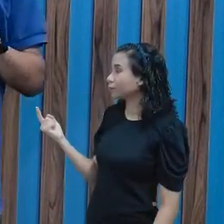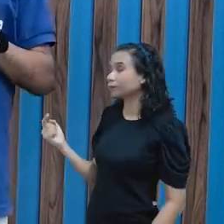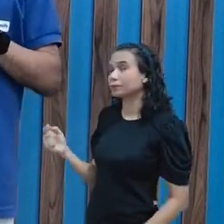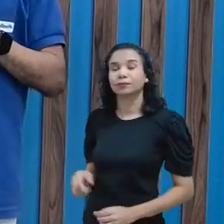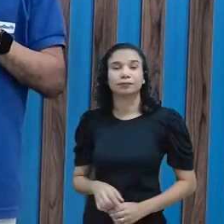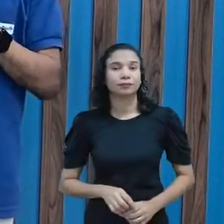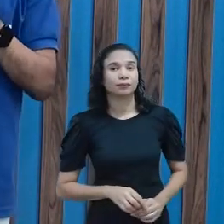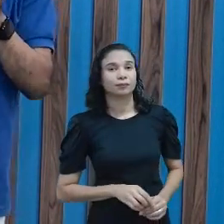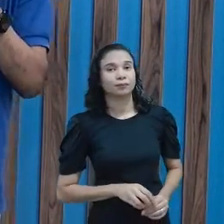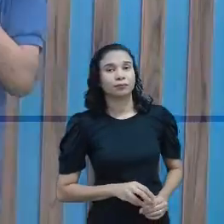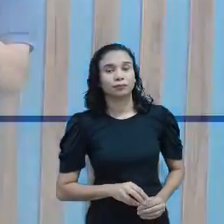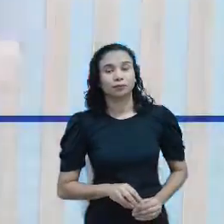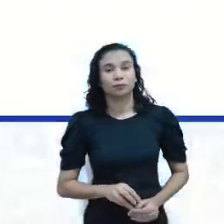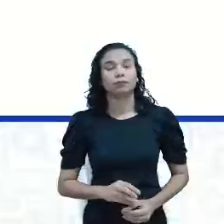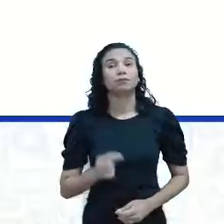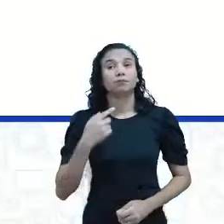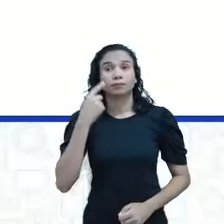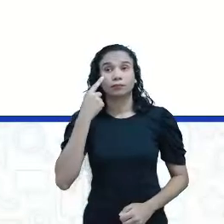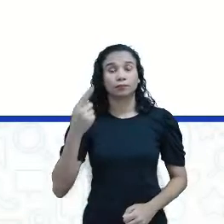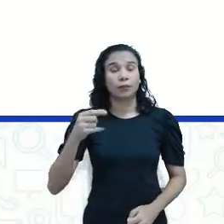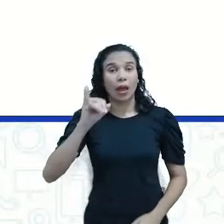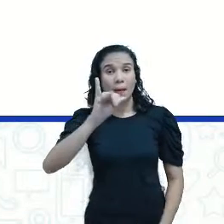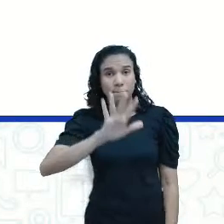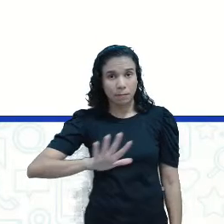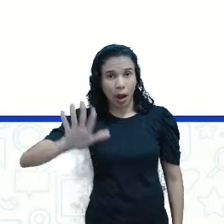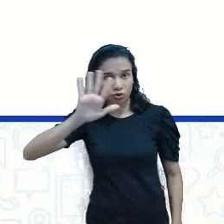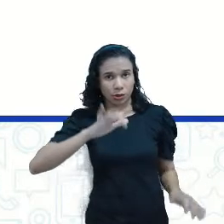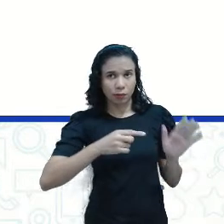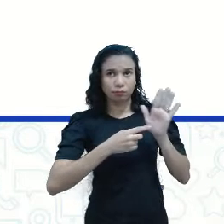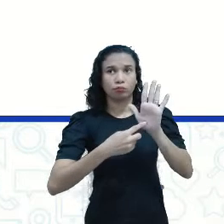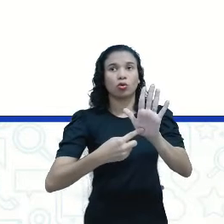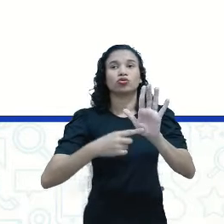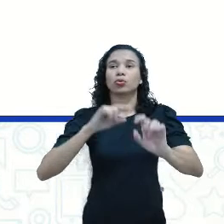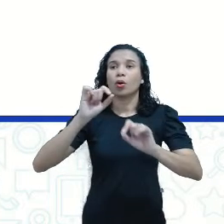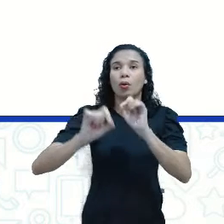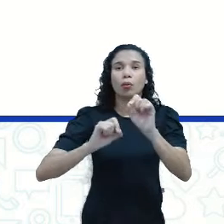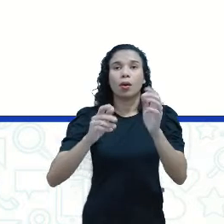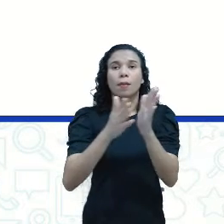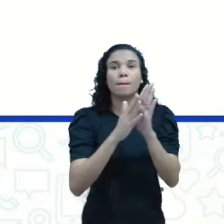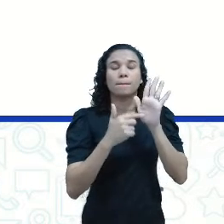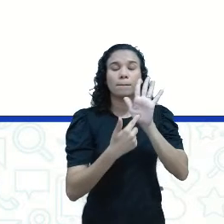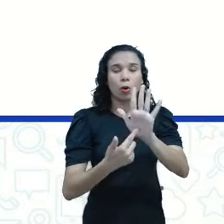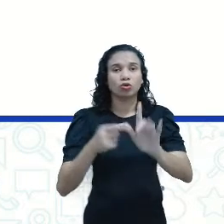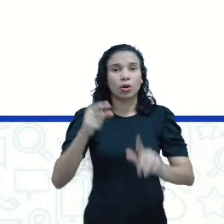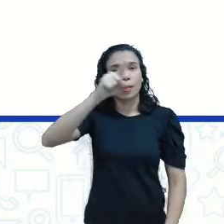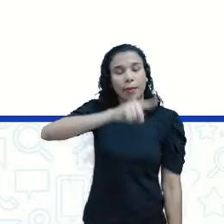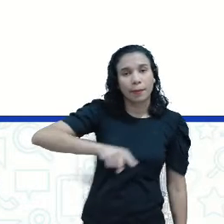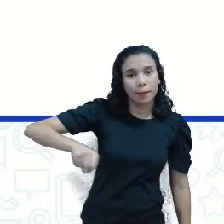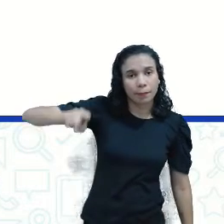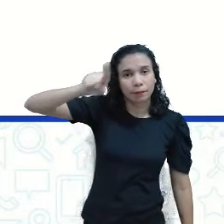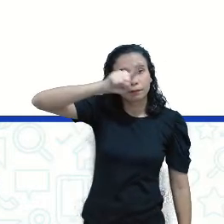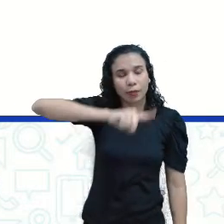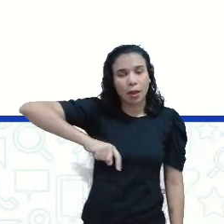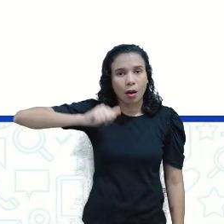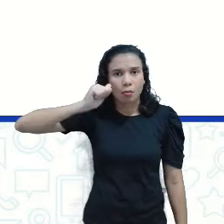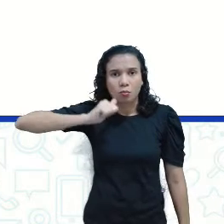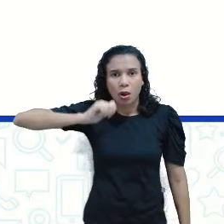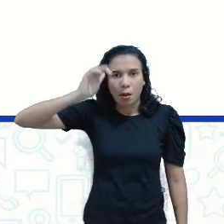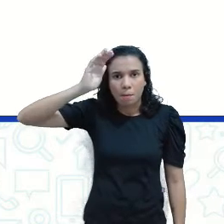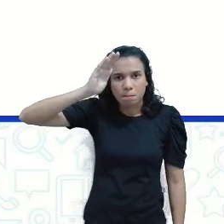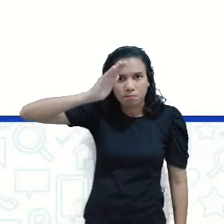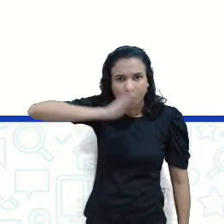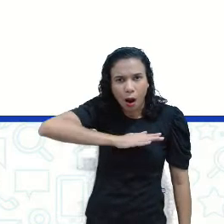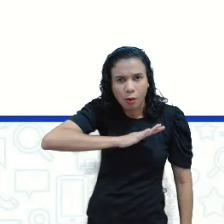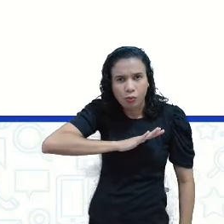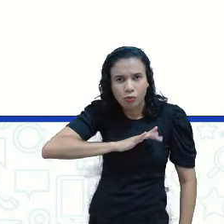a tela cheia, por favor. Vê. A figura abaixo mostra o espelho circular da malvada Madasha